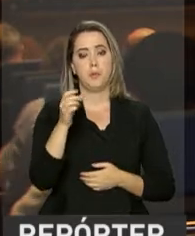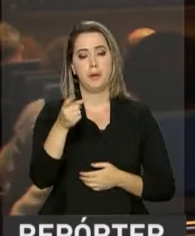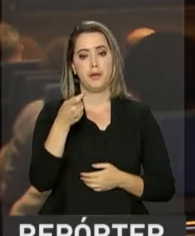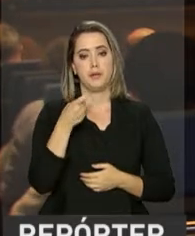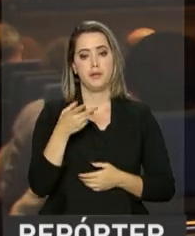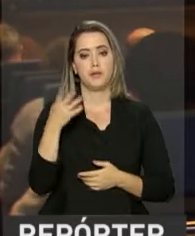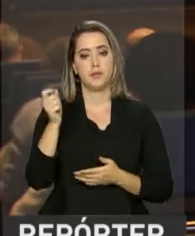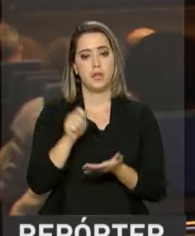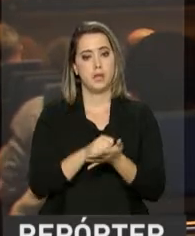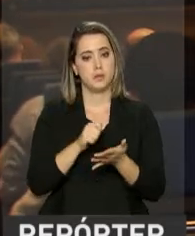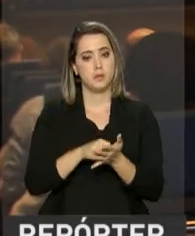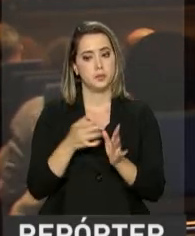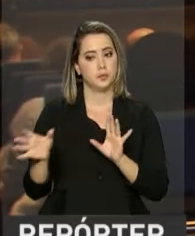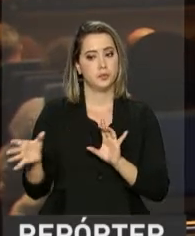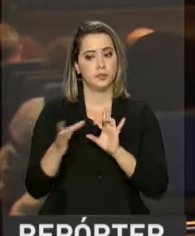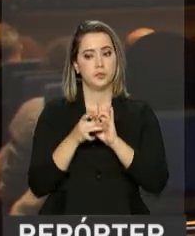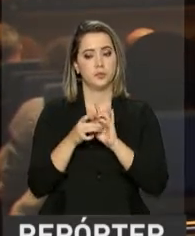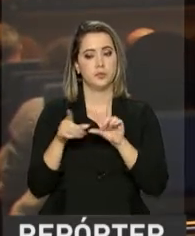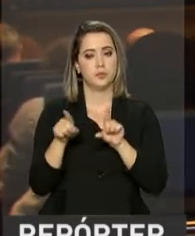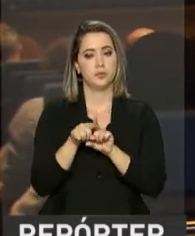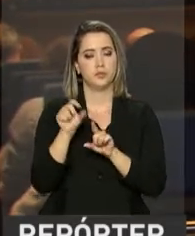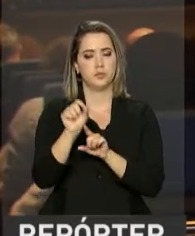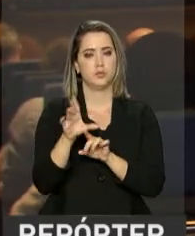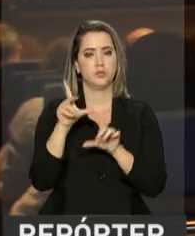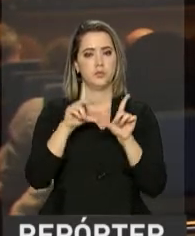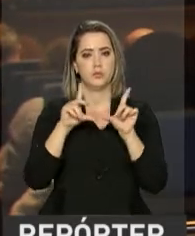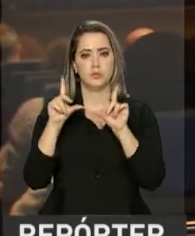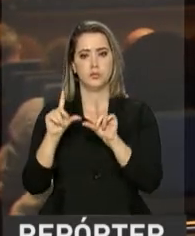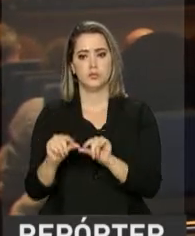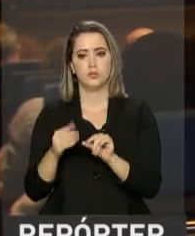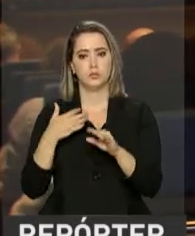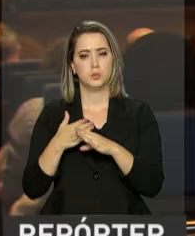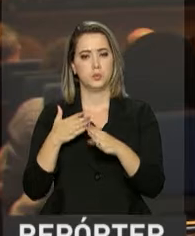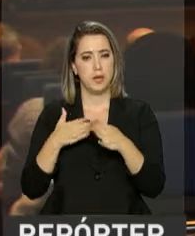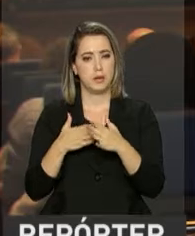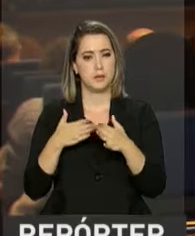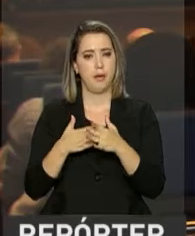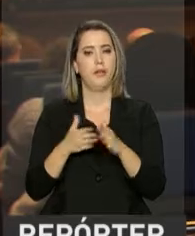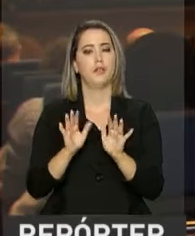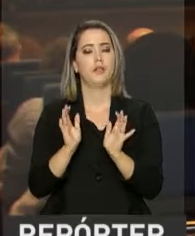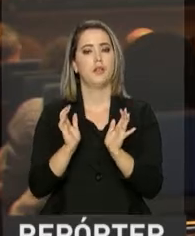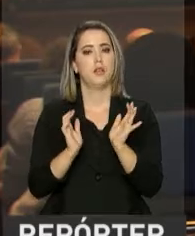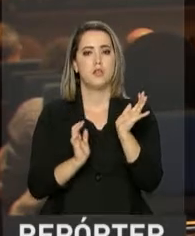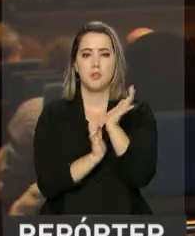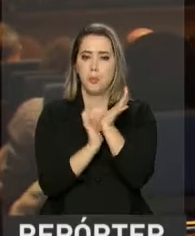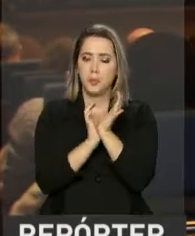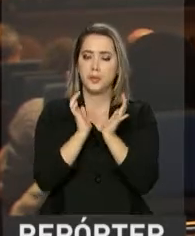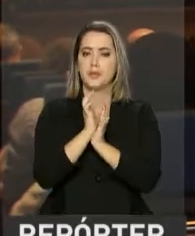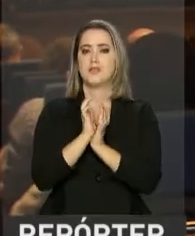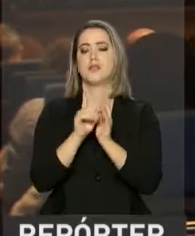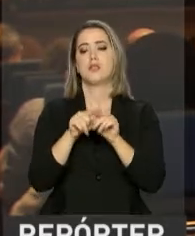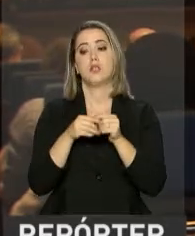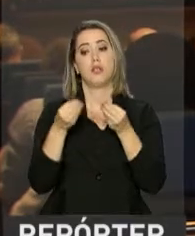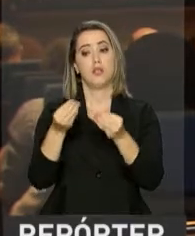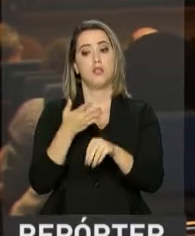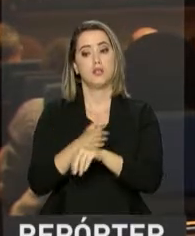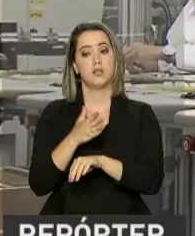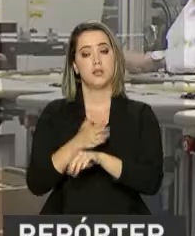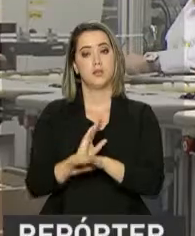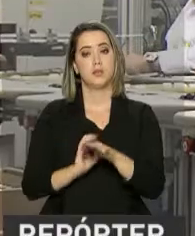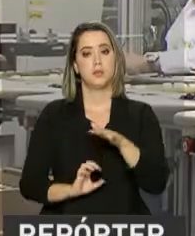assinaram um termo de cooperação técnica que vai diminuir as barreiras burocráticas e oferecer capacitação para essas